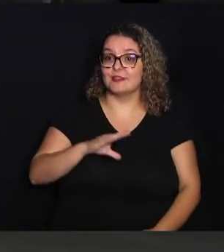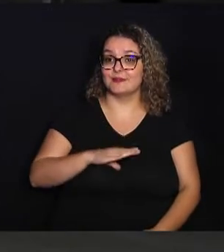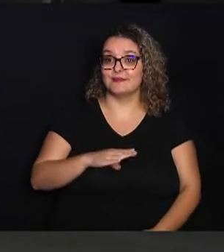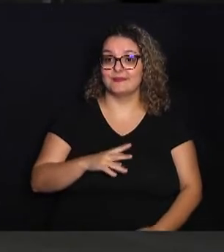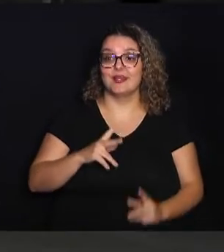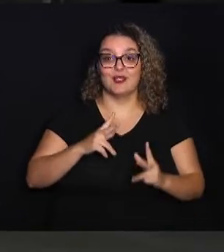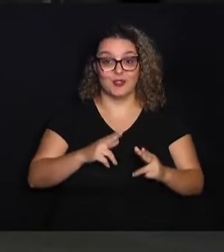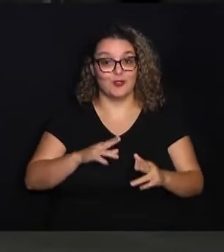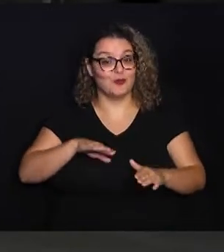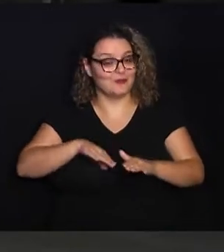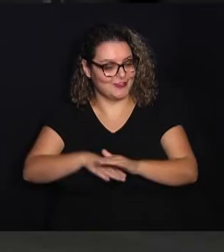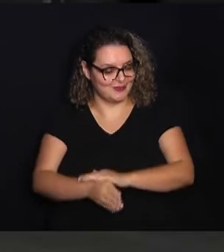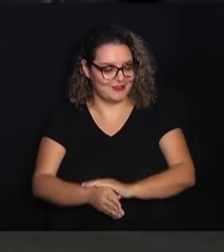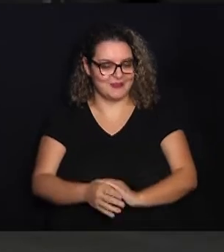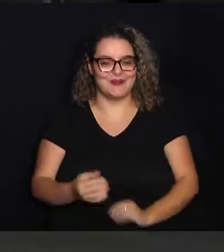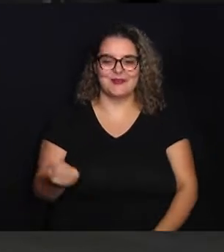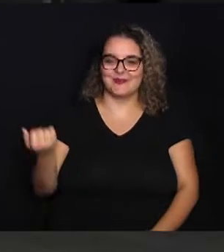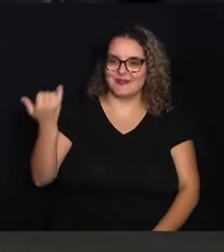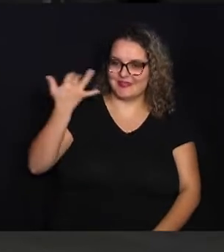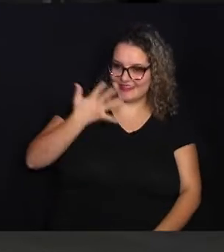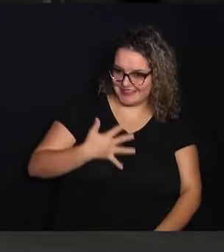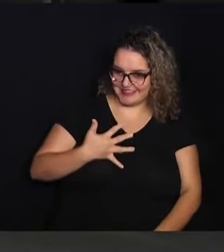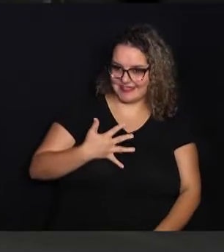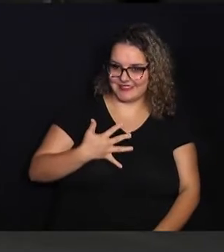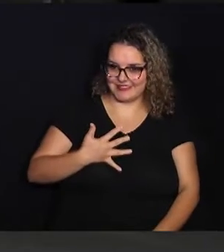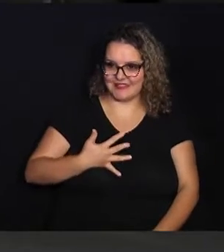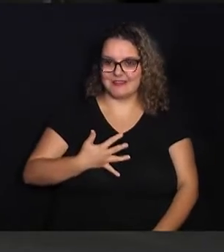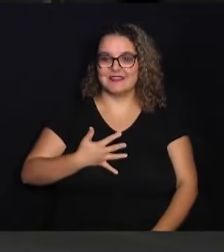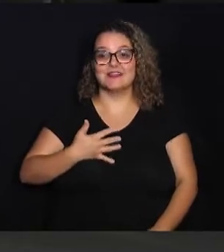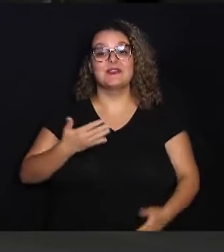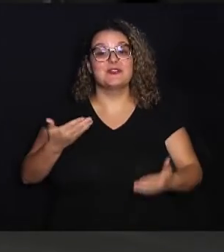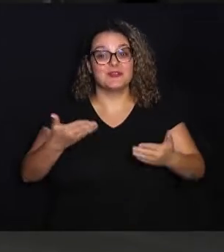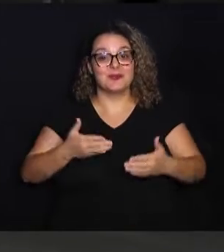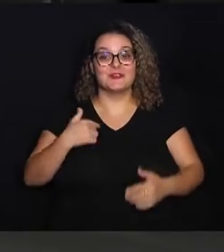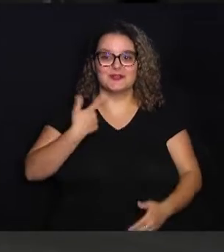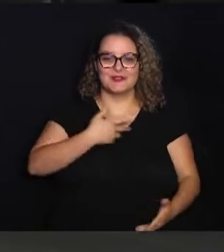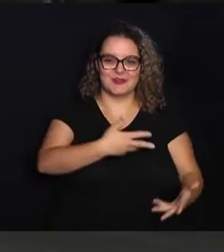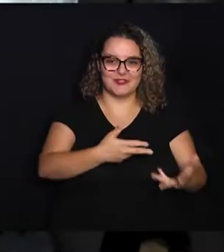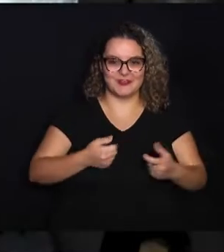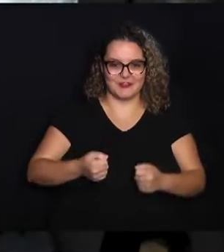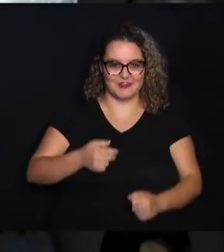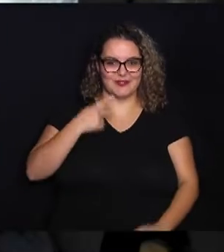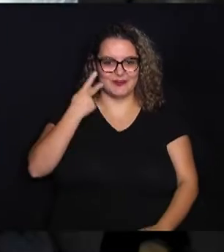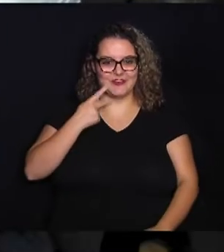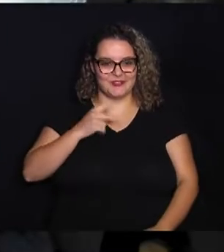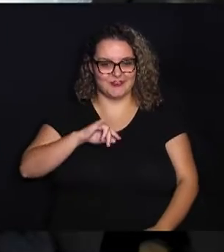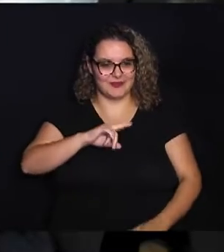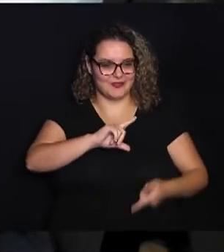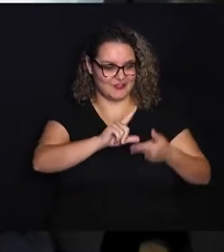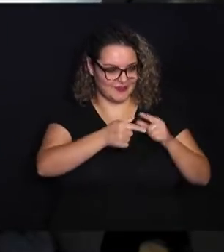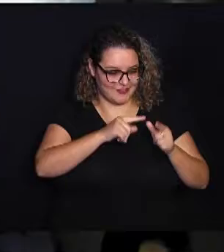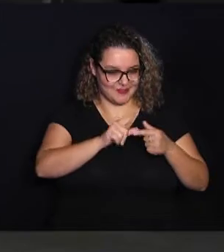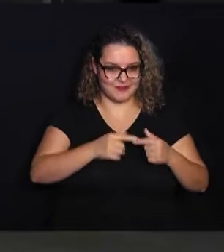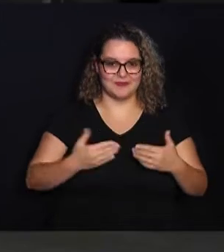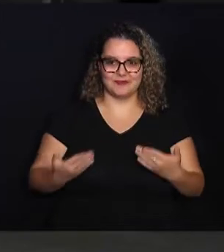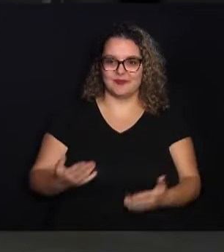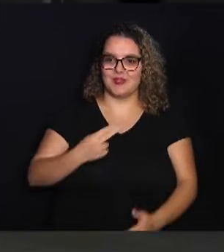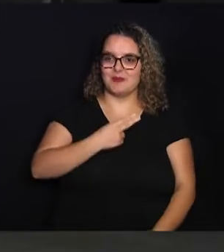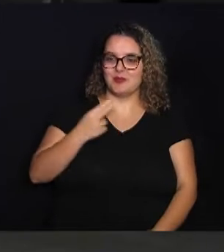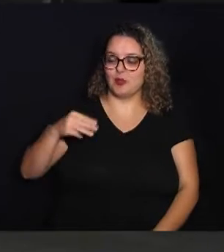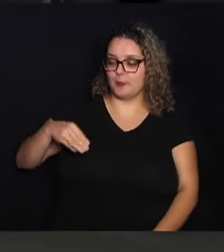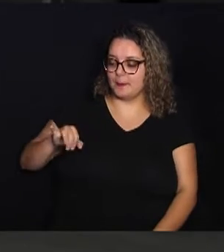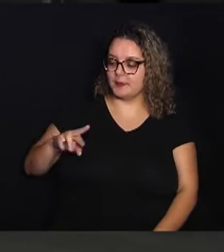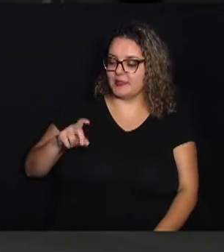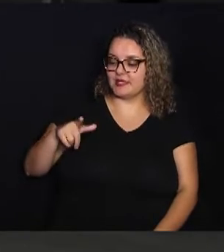como é de praxe, eu vou fazer a minha auto e audiodescrição, porque hoje o nosso convidado é o vereador Major Jaime. O meu nome é